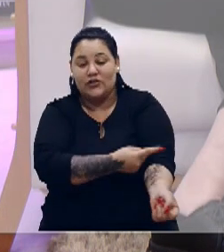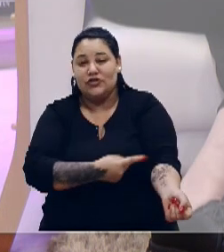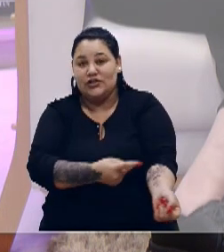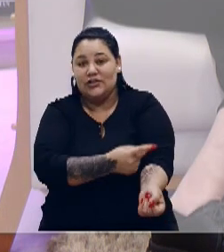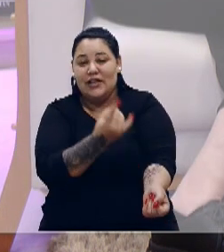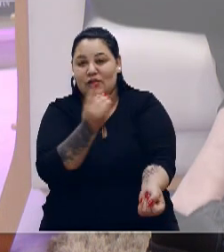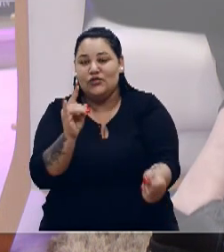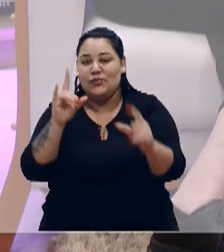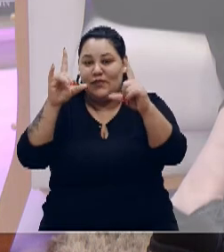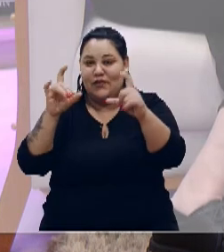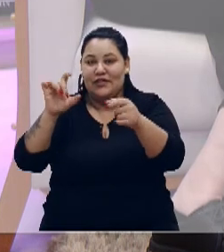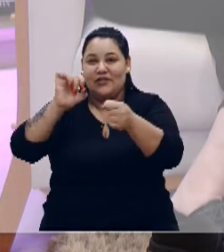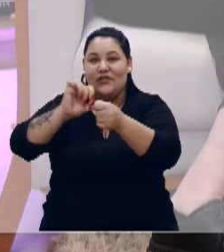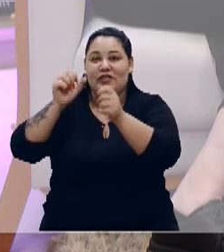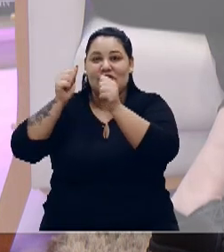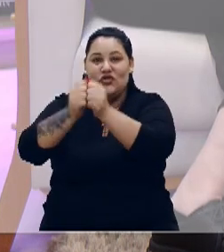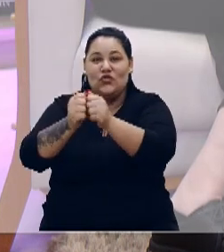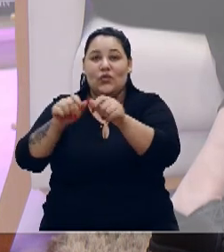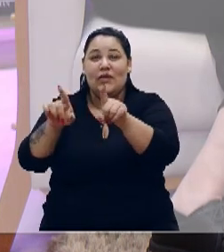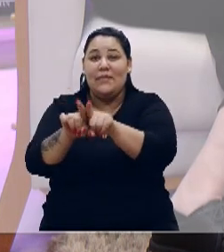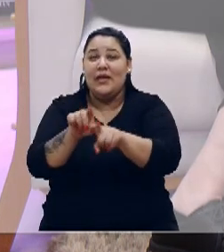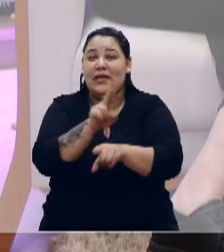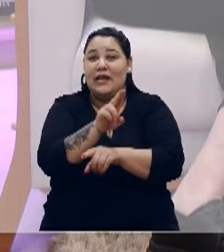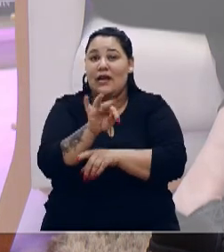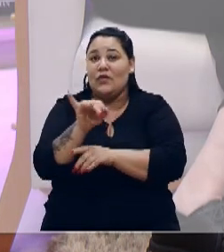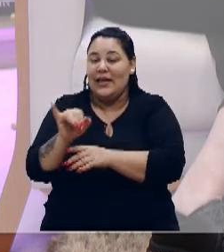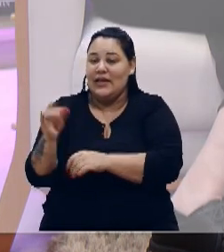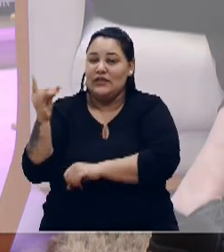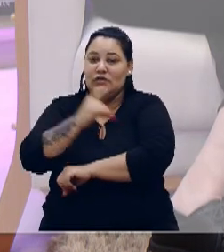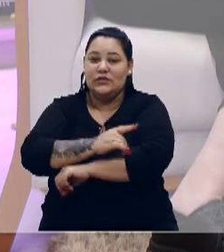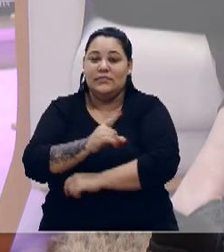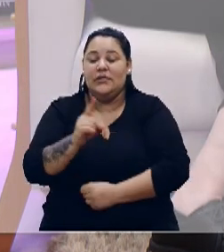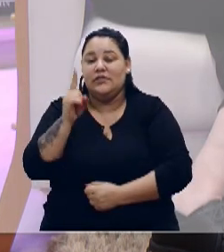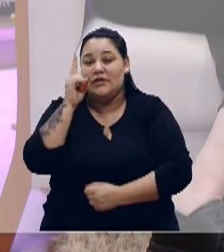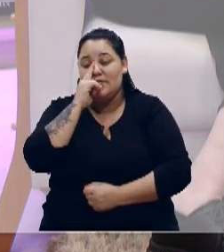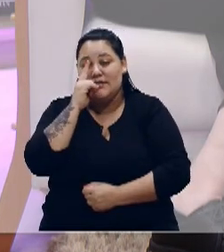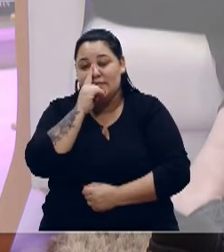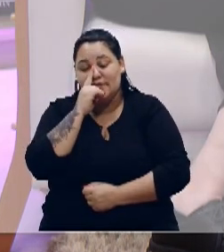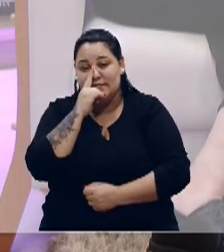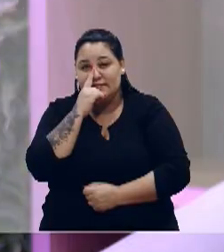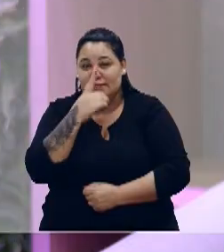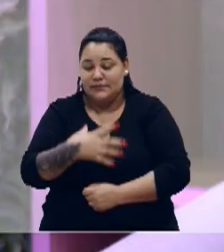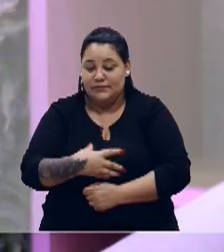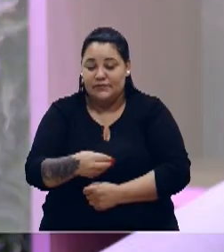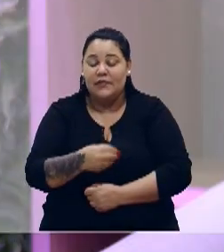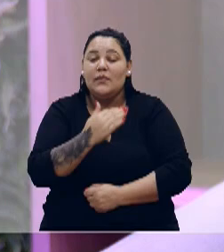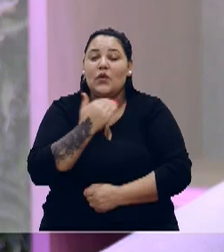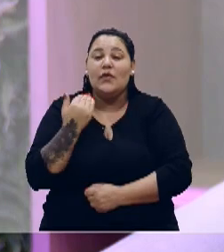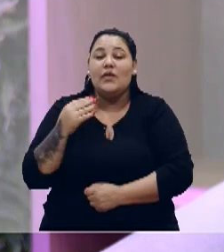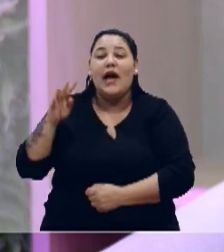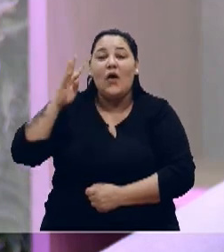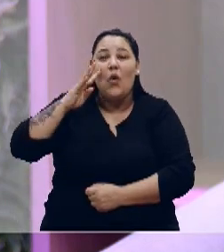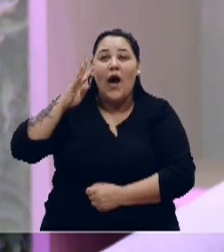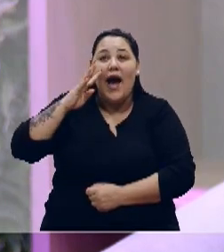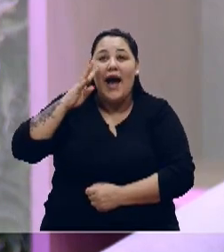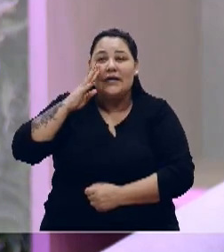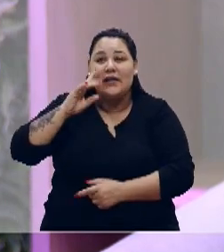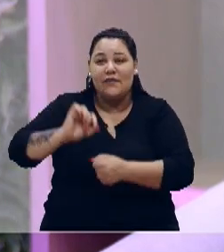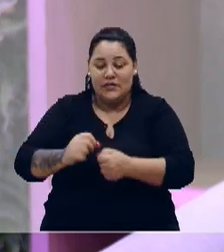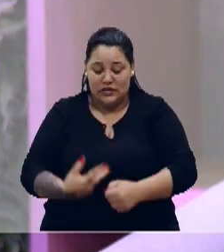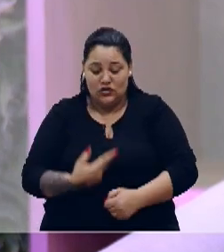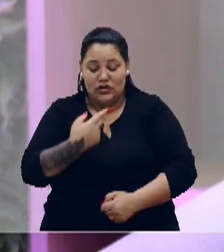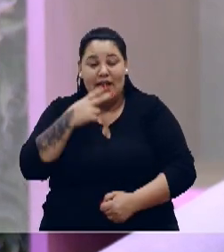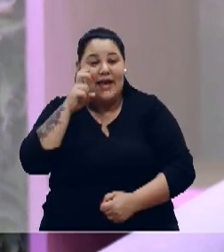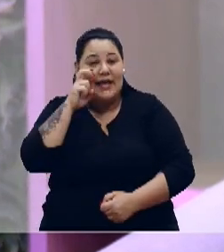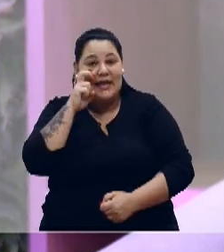fez juntas também, na UTI, no Dia das Mães. A Madalena partiu na quarta-feira, ela fez cirurgia na quinta e